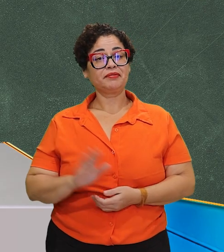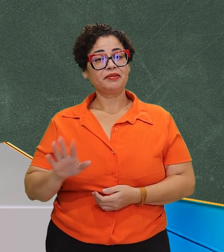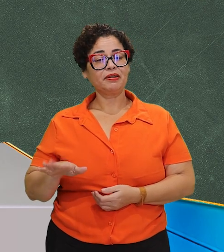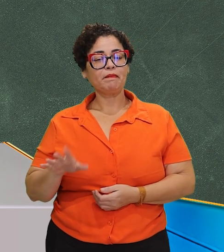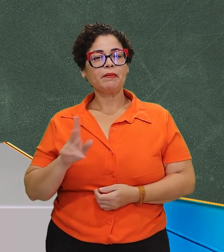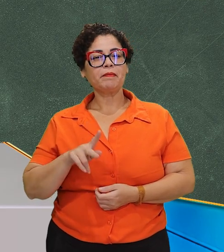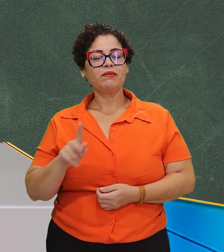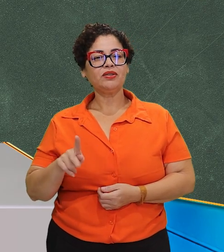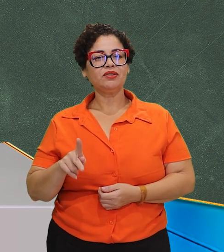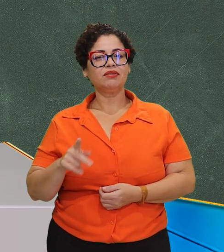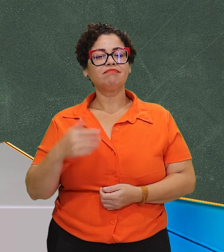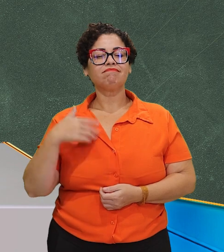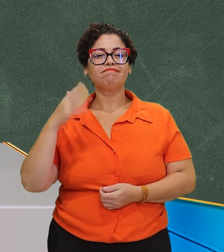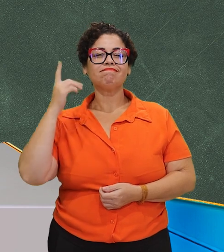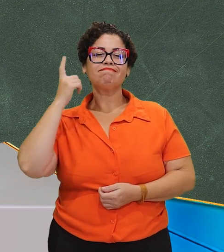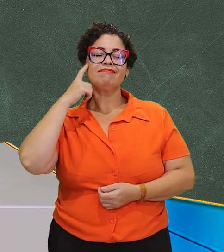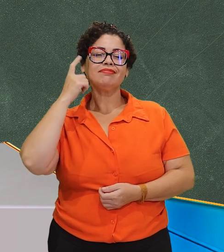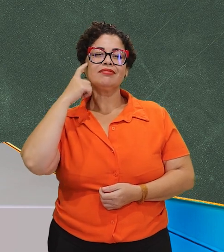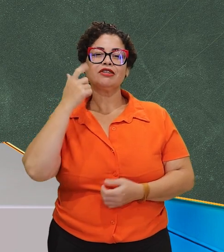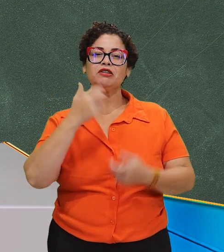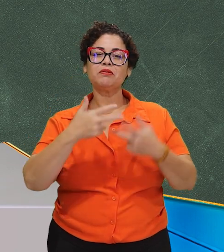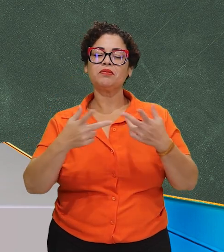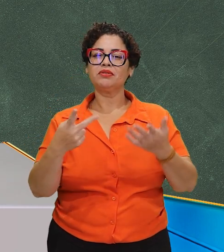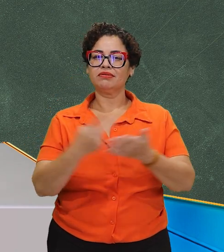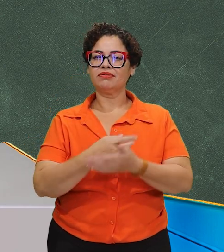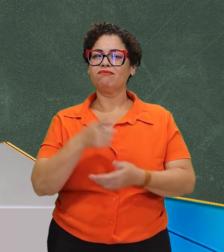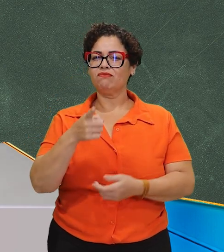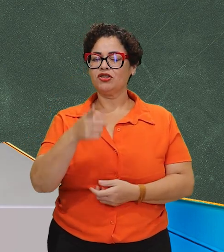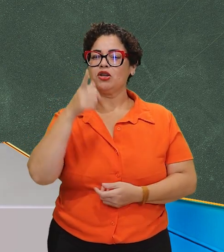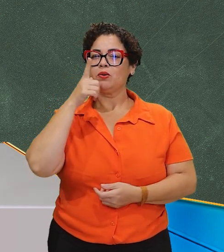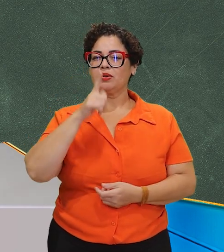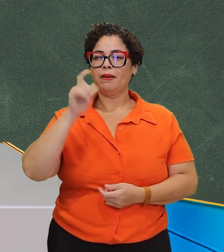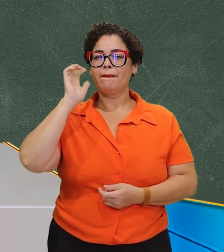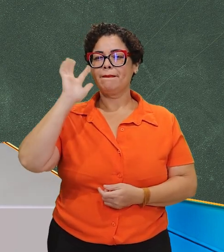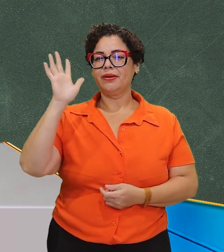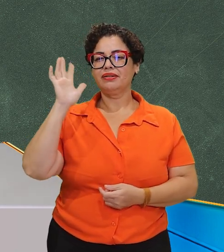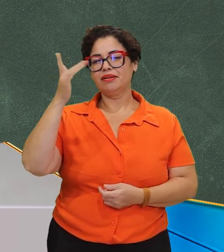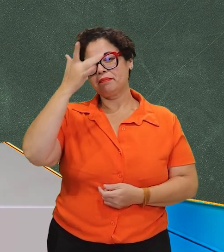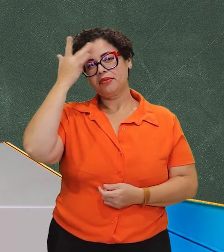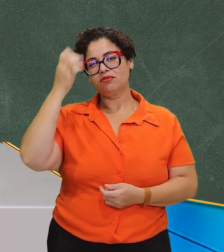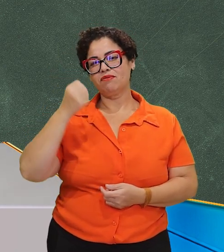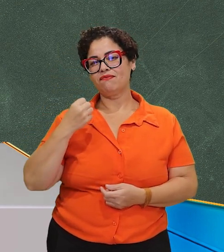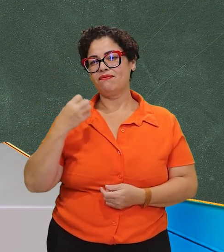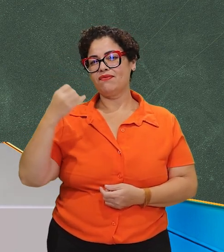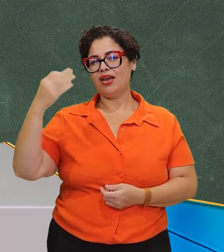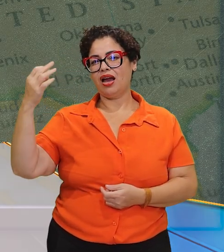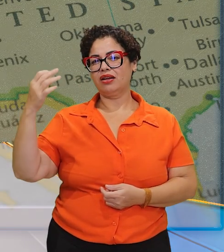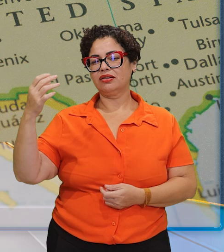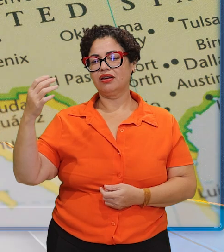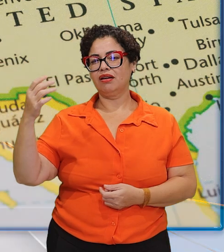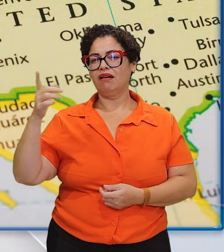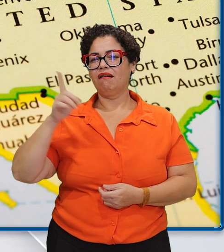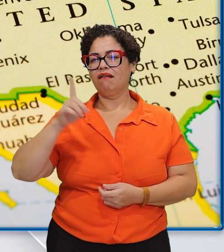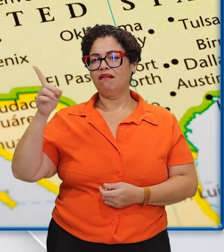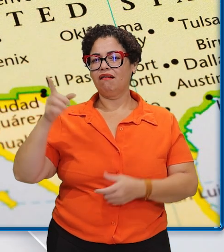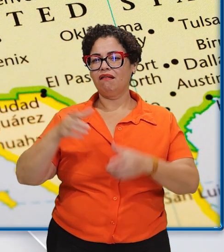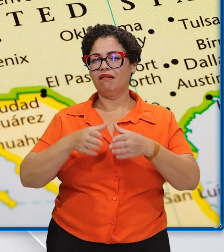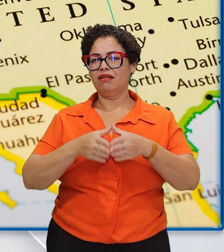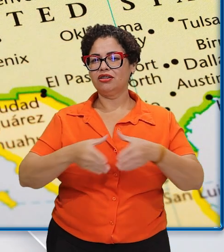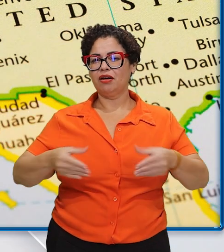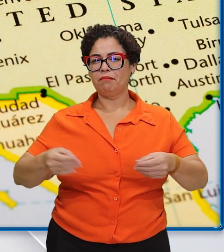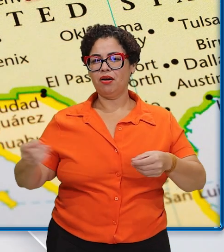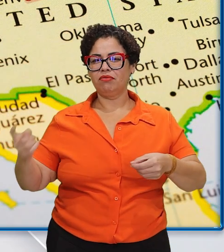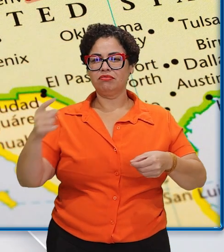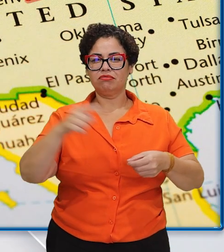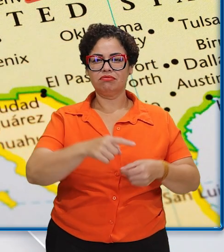Priscila, pensei em uma situação inusitada. Você consegue imaginar alguém que viaja do Japão para os Estados Unidos